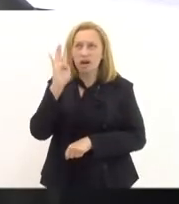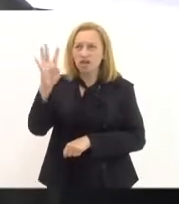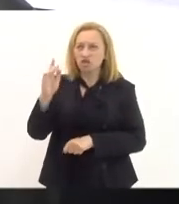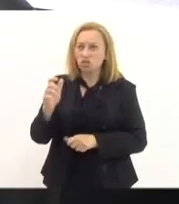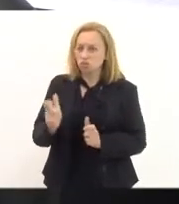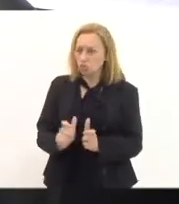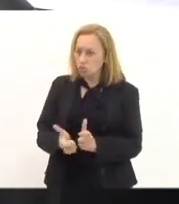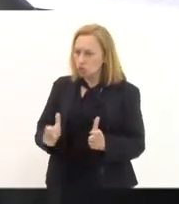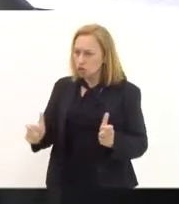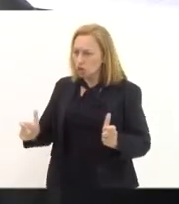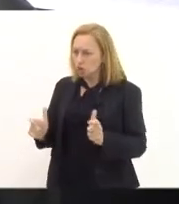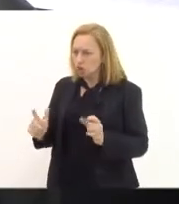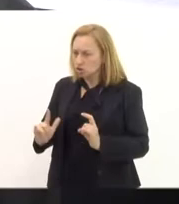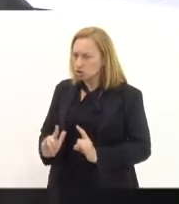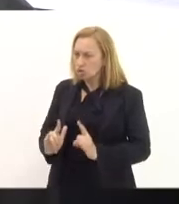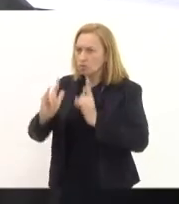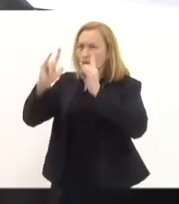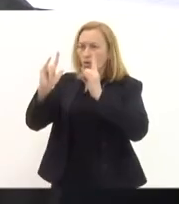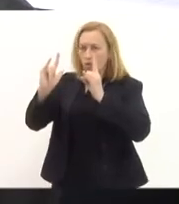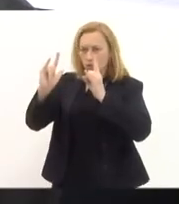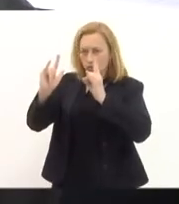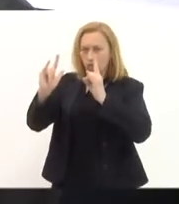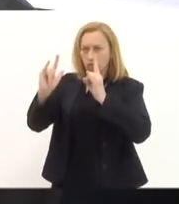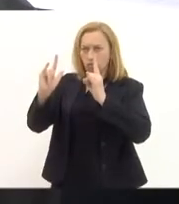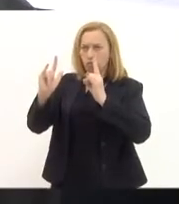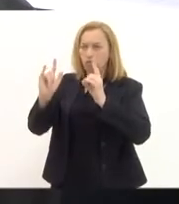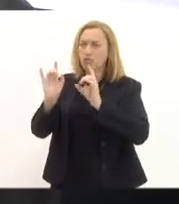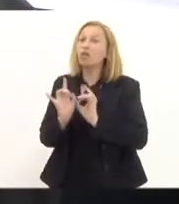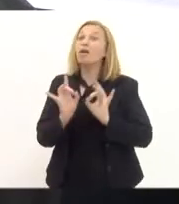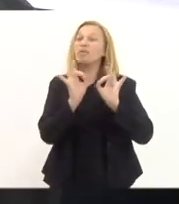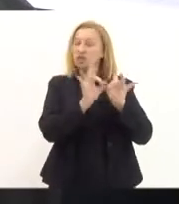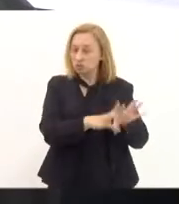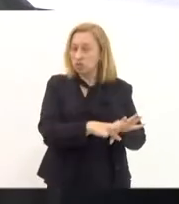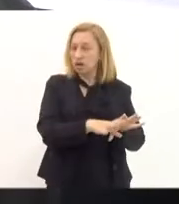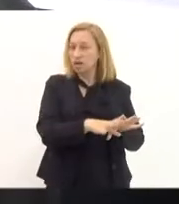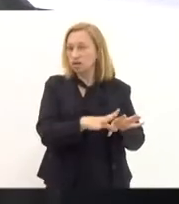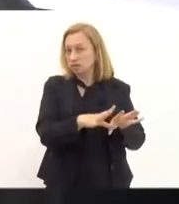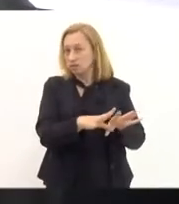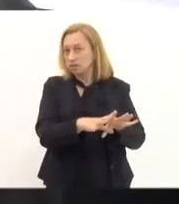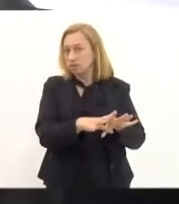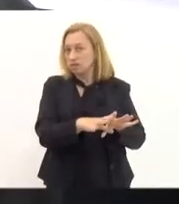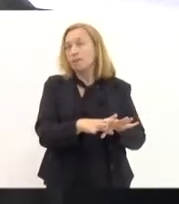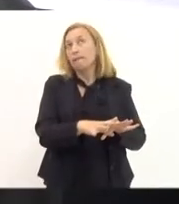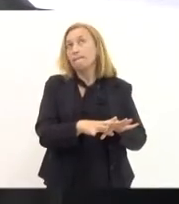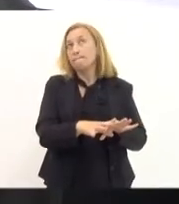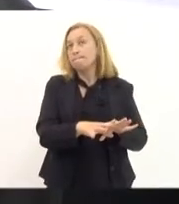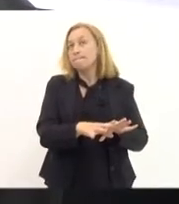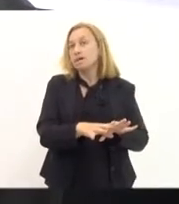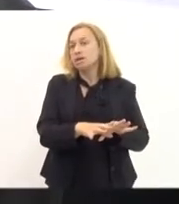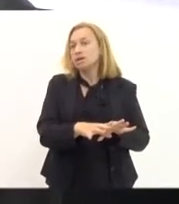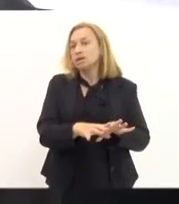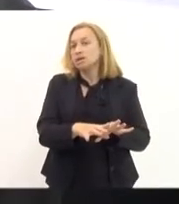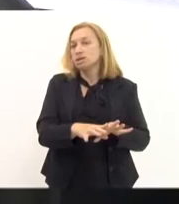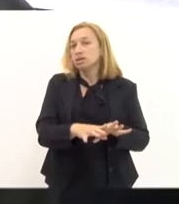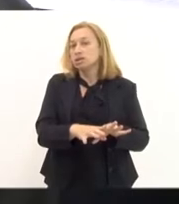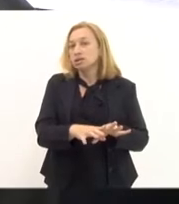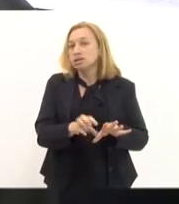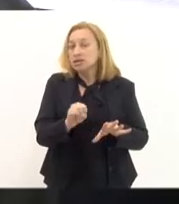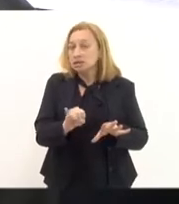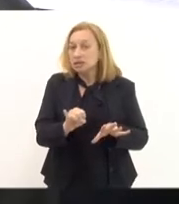tem ao longo das ferrovias pessoalmente acho que foram abandonadas se não seria